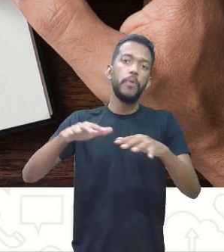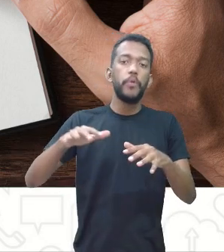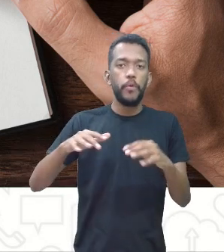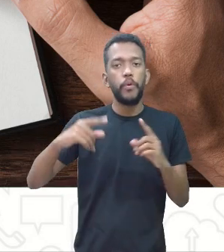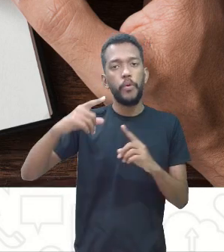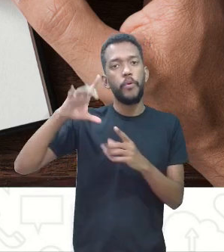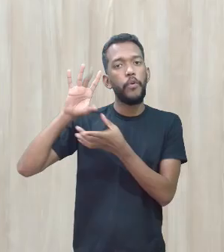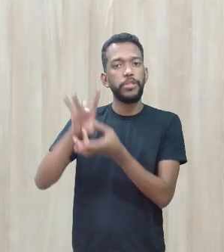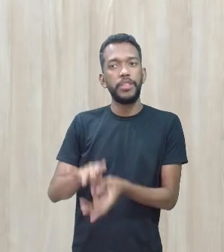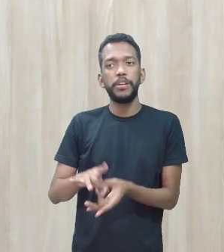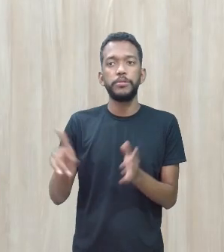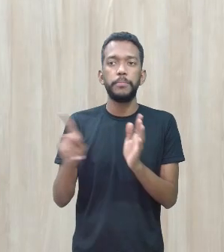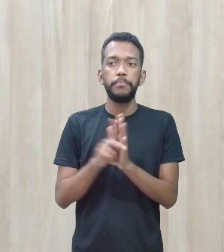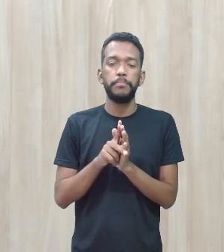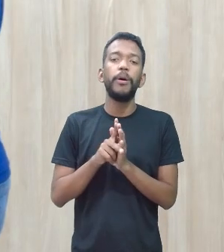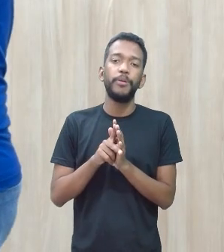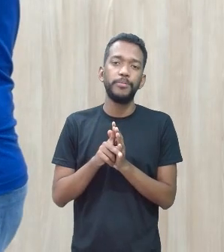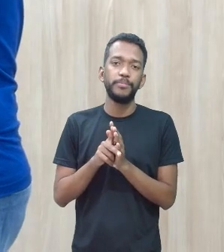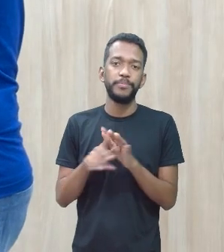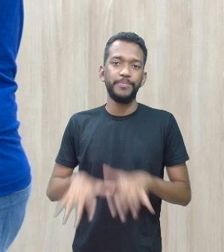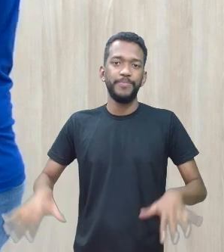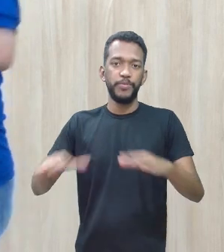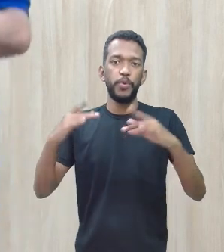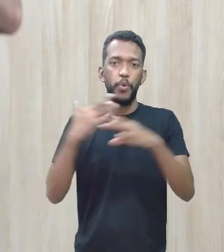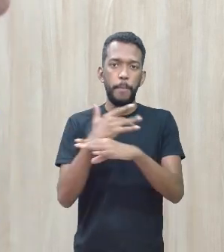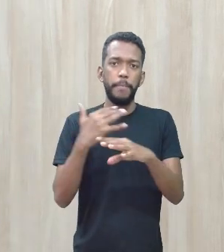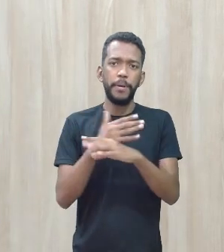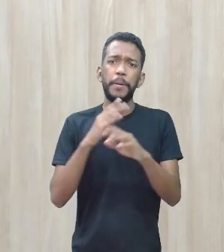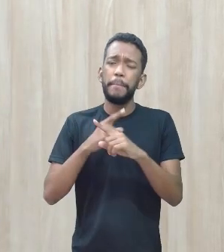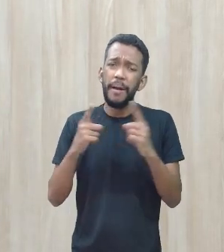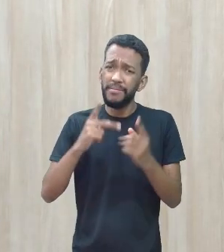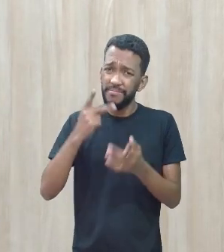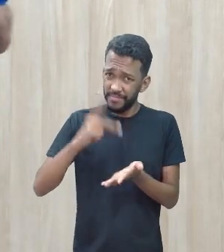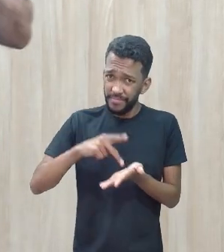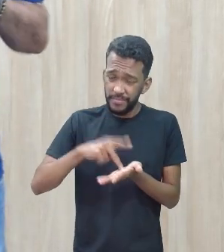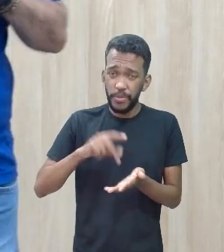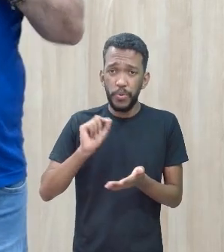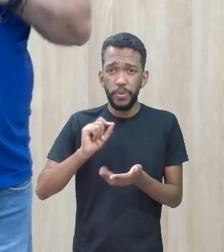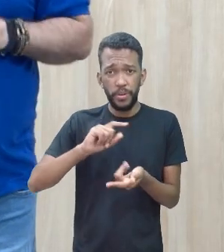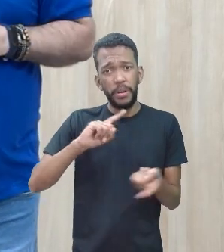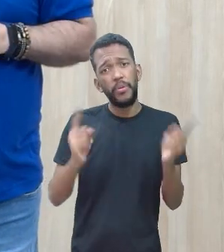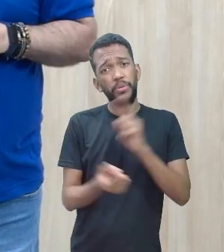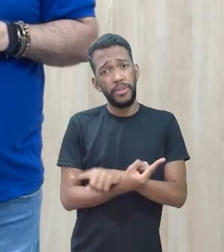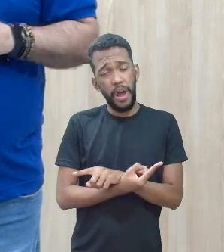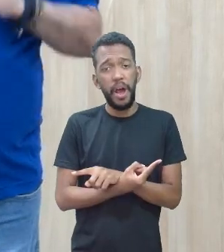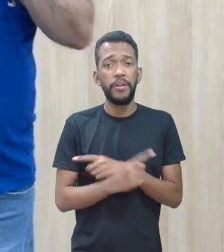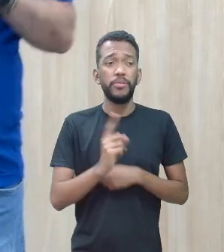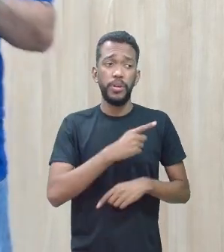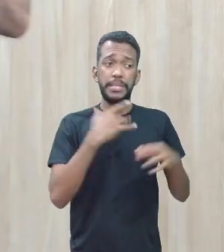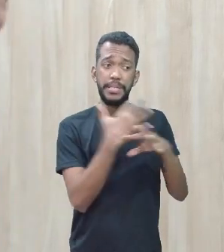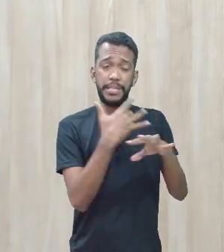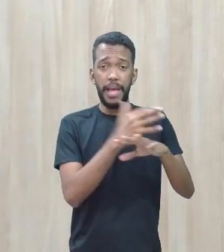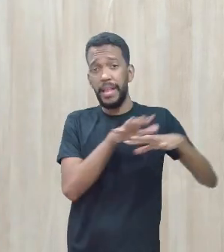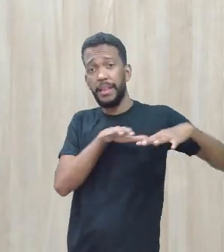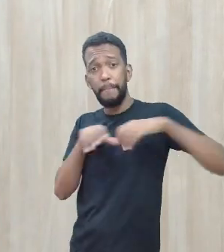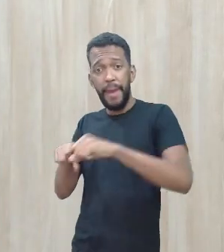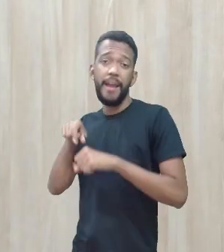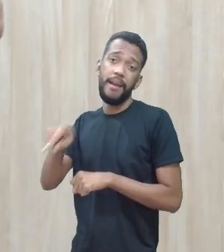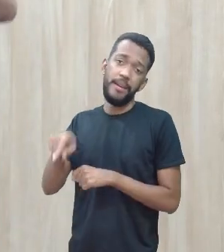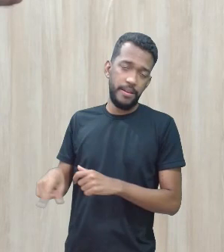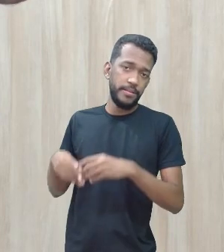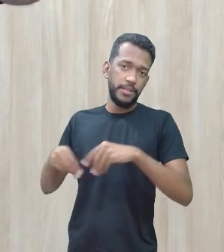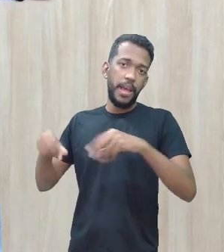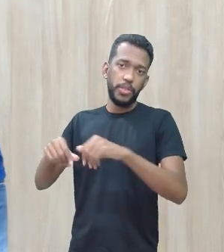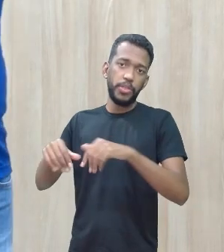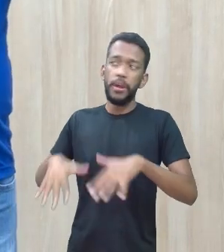de urbanização, né, em contexto urbano. Porém, na realidade, o que acontece é o contrário. Porque o que nós temos é o